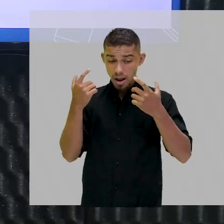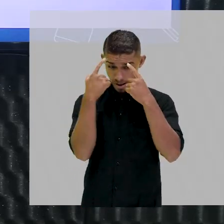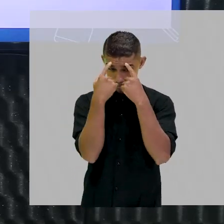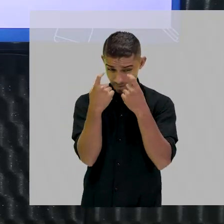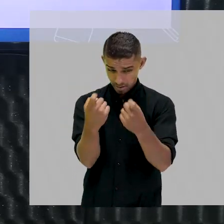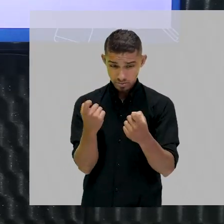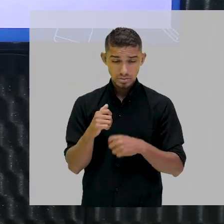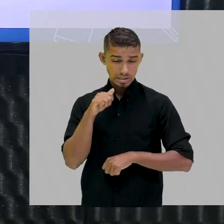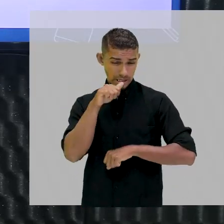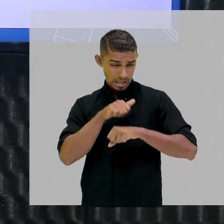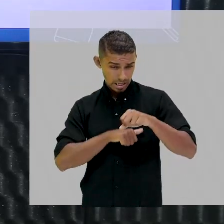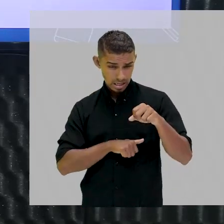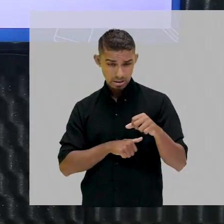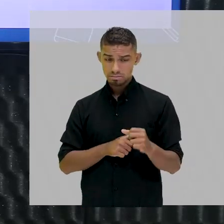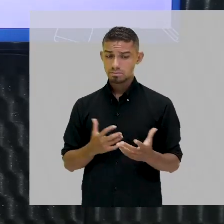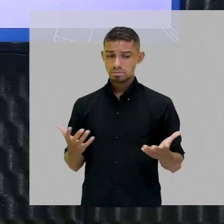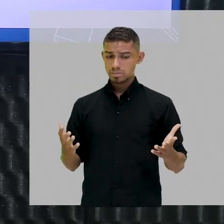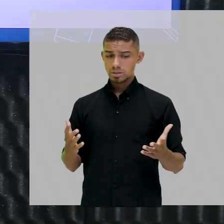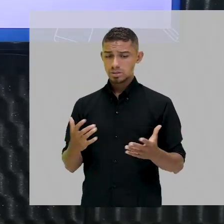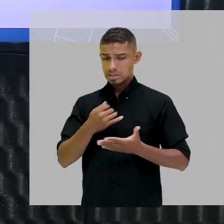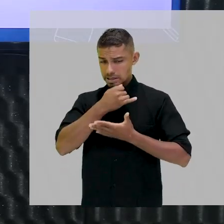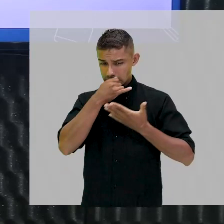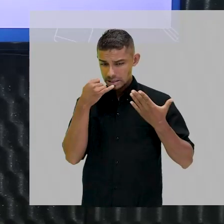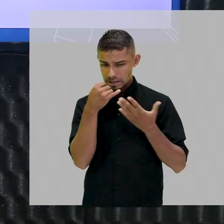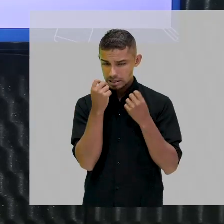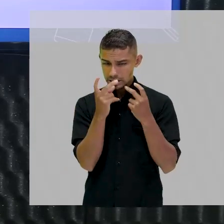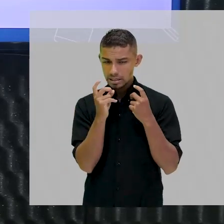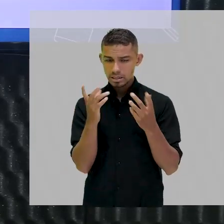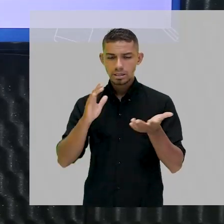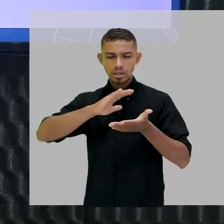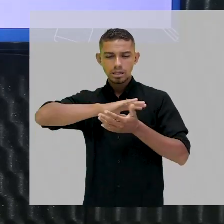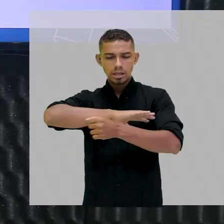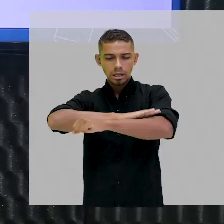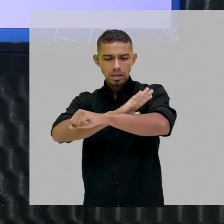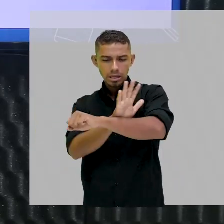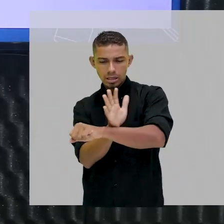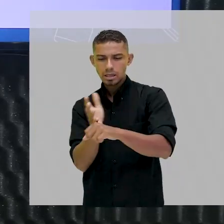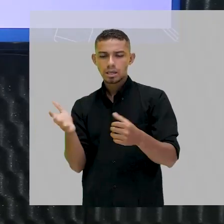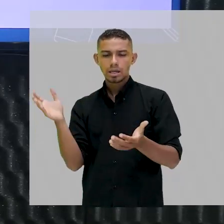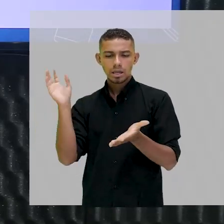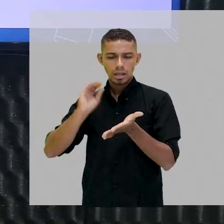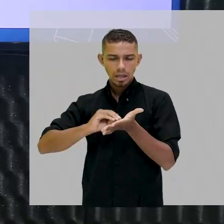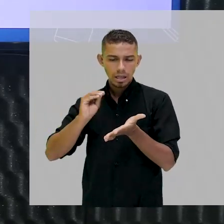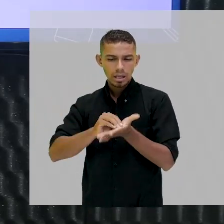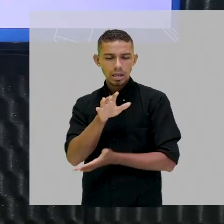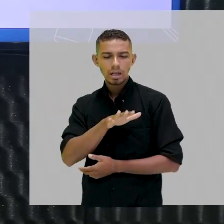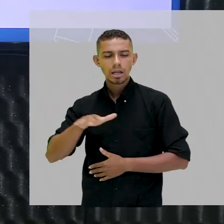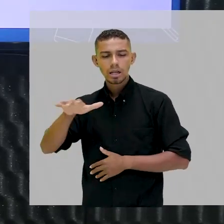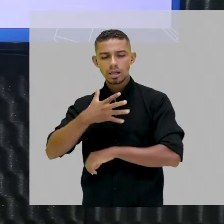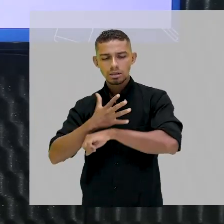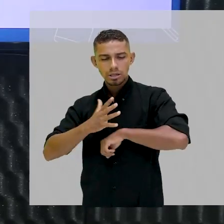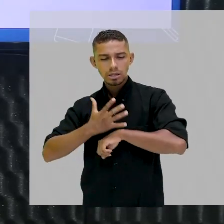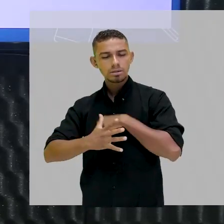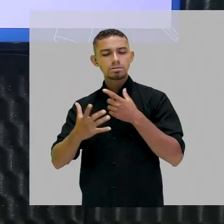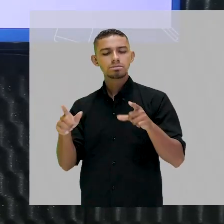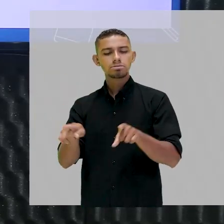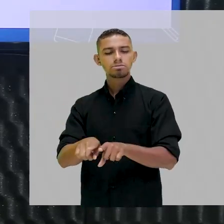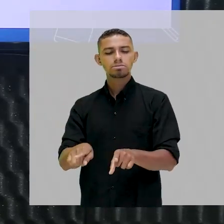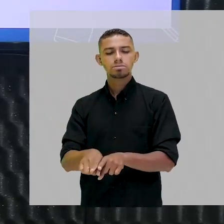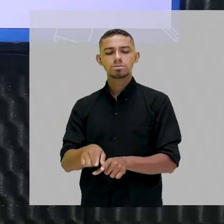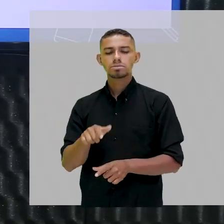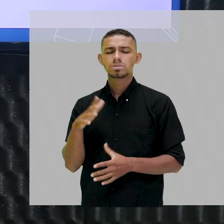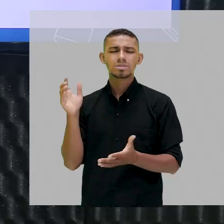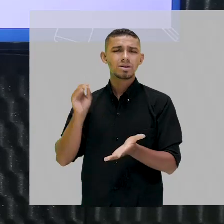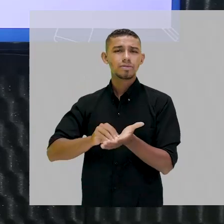violência, a pobreza, o tráfico de drogas, o racismo e a ausência de espaços de lazer